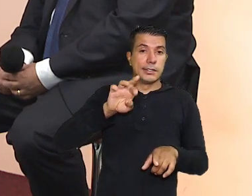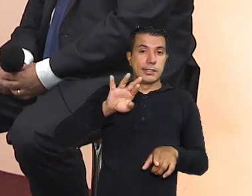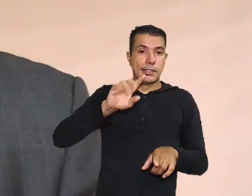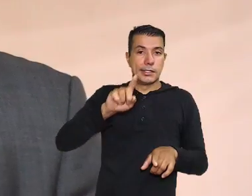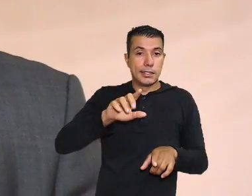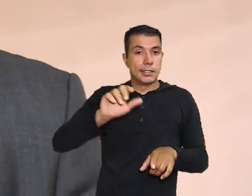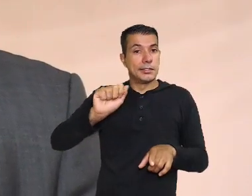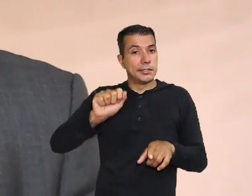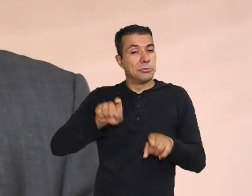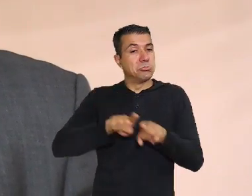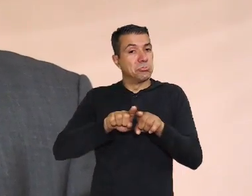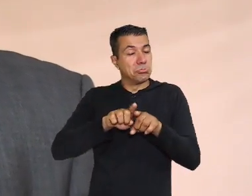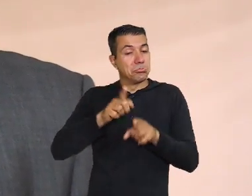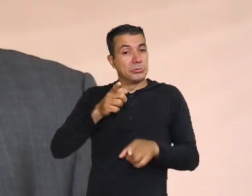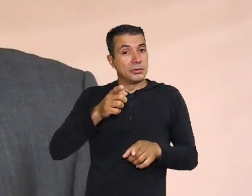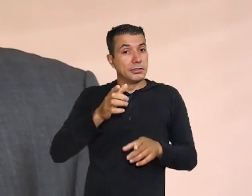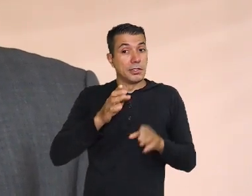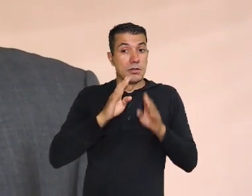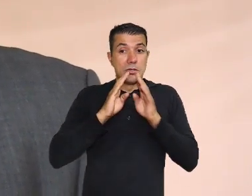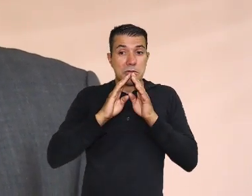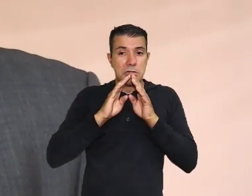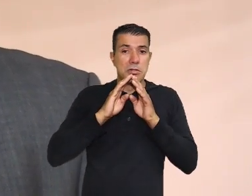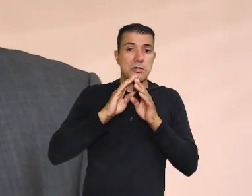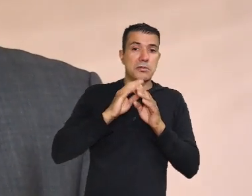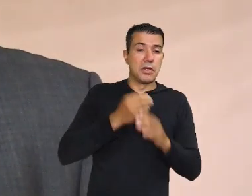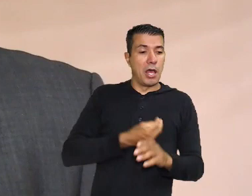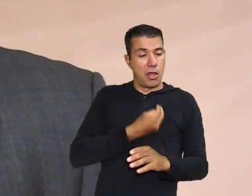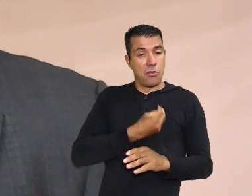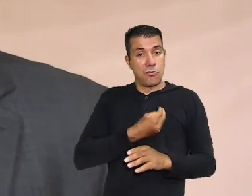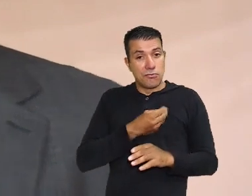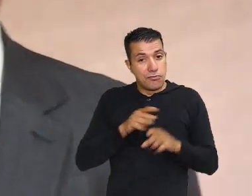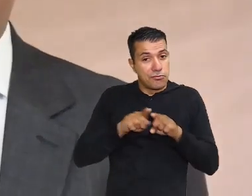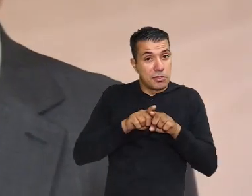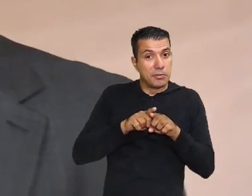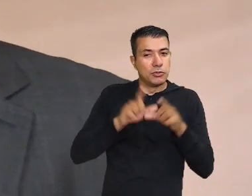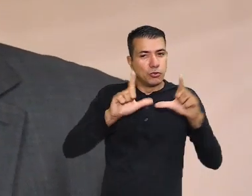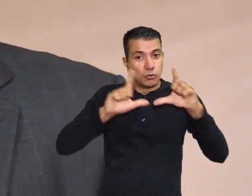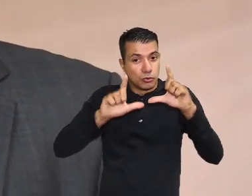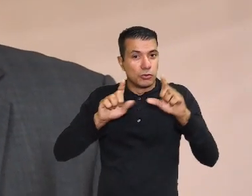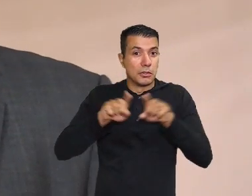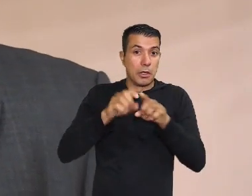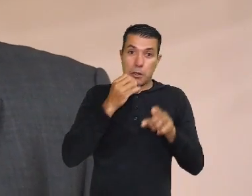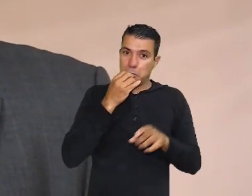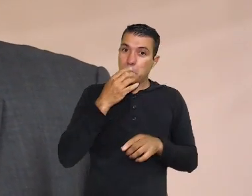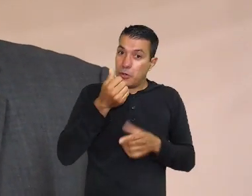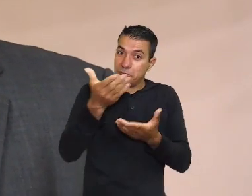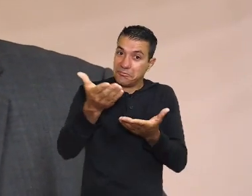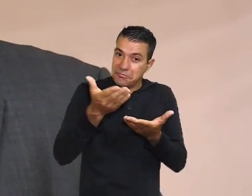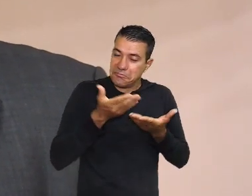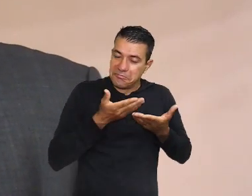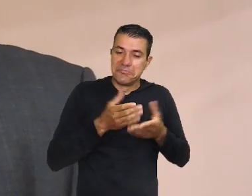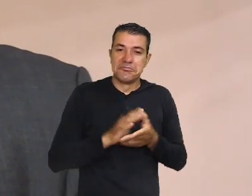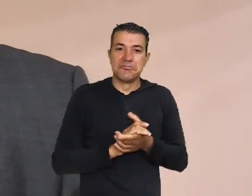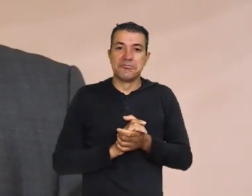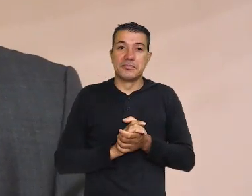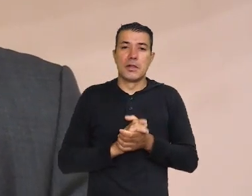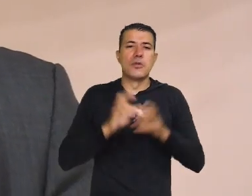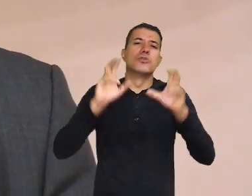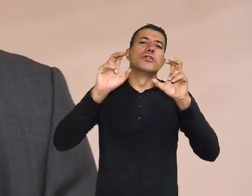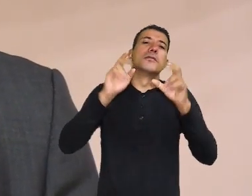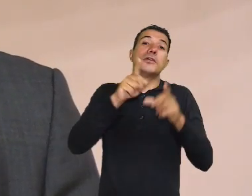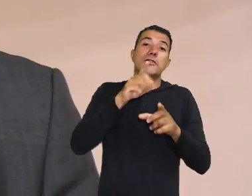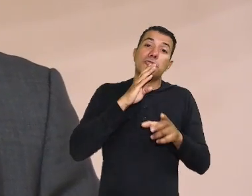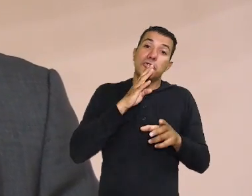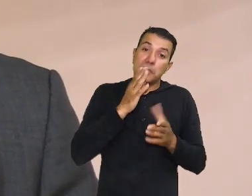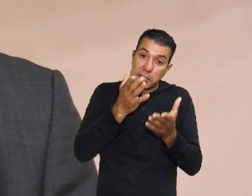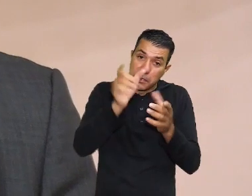João Paulo, e ela está acompanhando as nossas transmissões. Aí, que bom, dona Tereza. Eu já falei em outro tema que nós estudamos, que eu quero